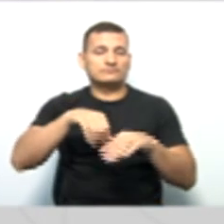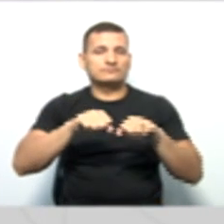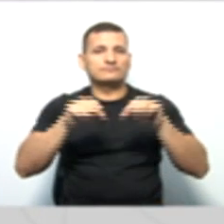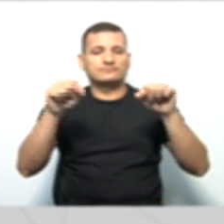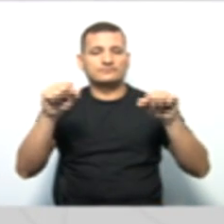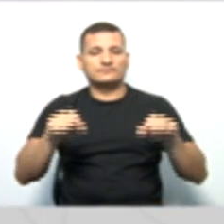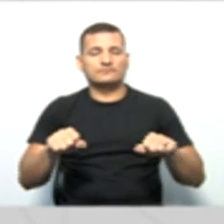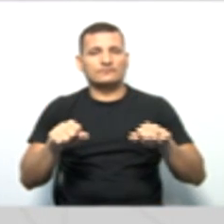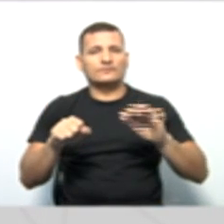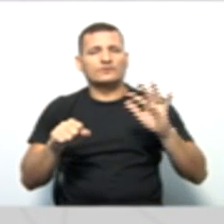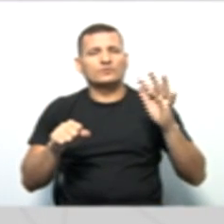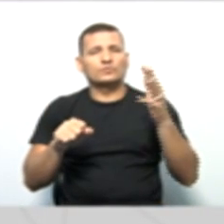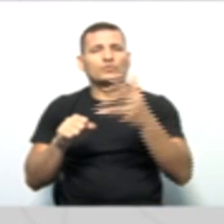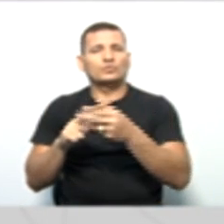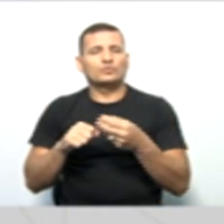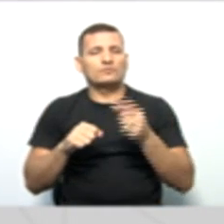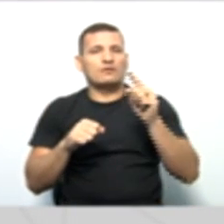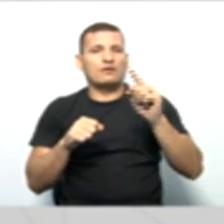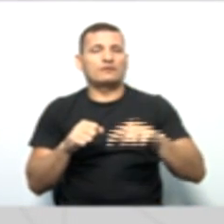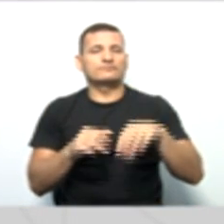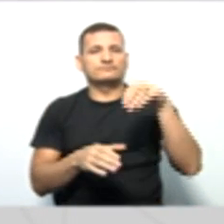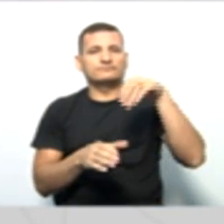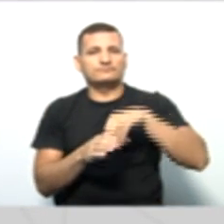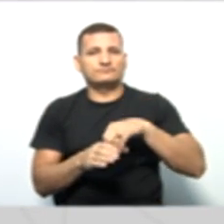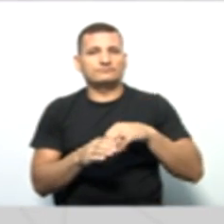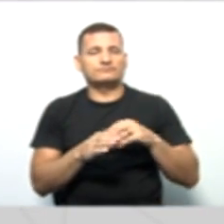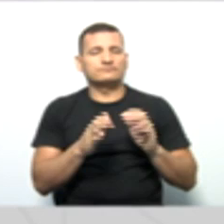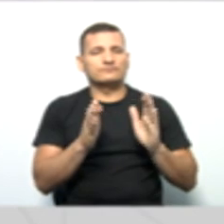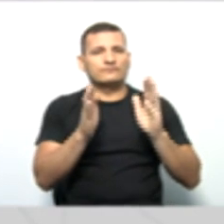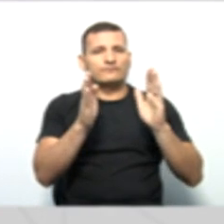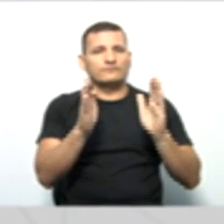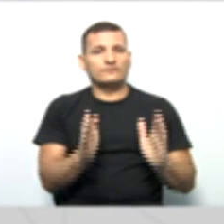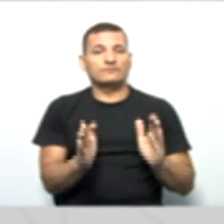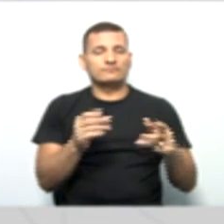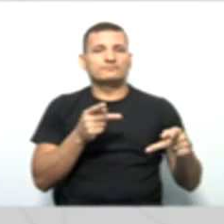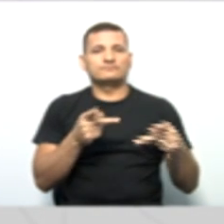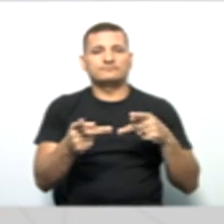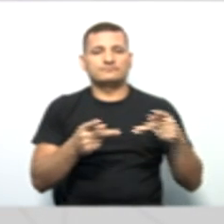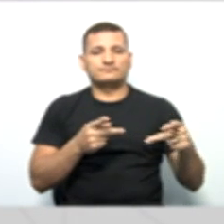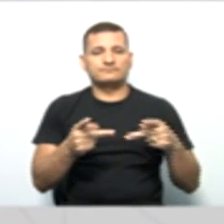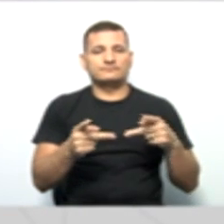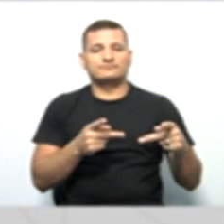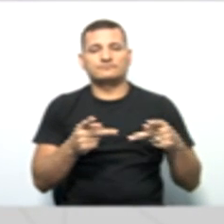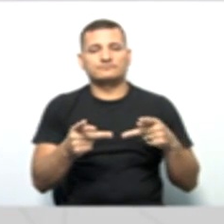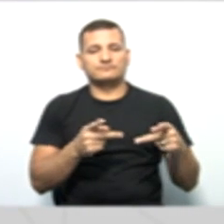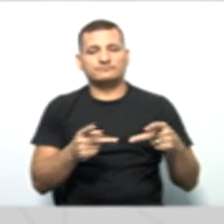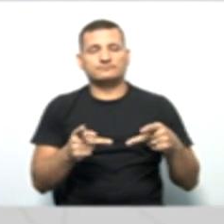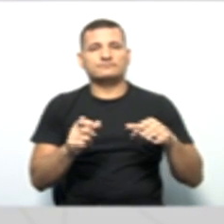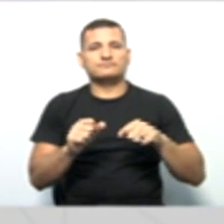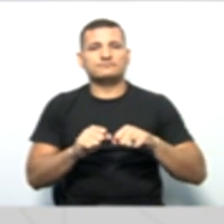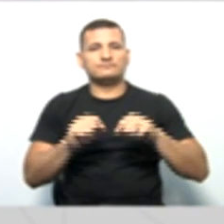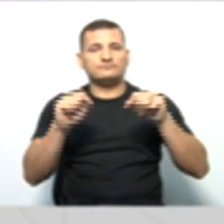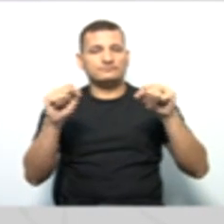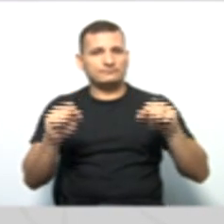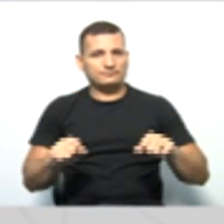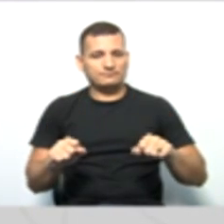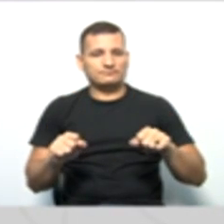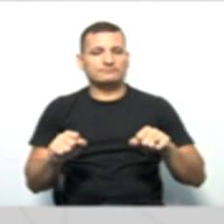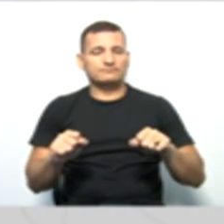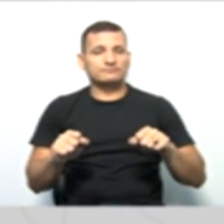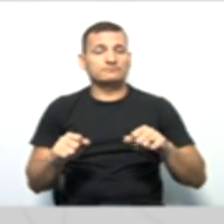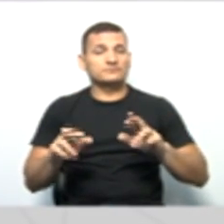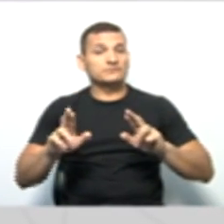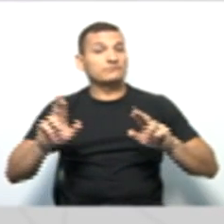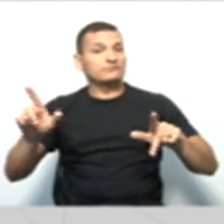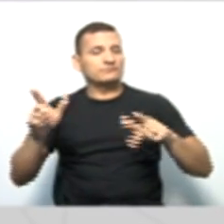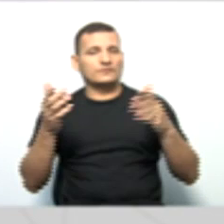Isso tudo é o que a gente vai trazer dentro dessa fase, dentro do meu projeto do software. Tá? Que é bem diferente do